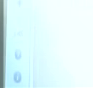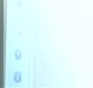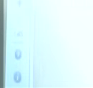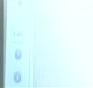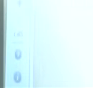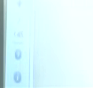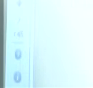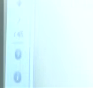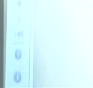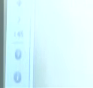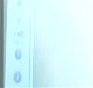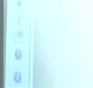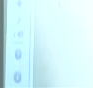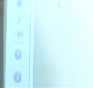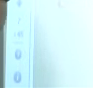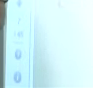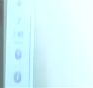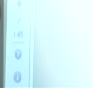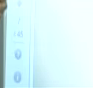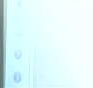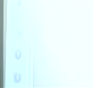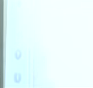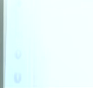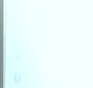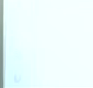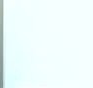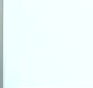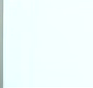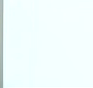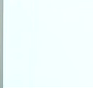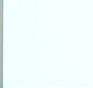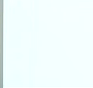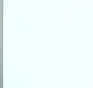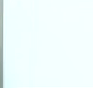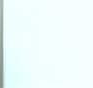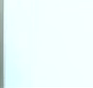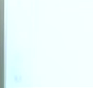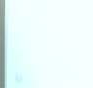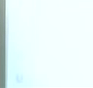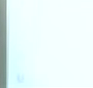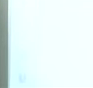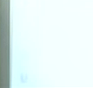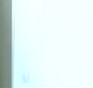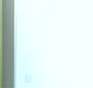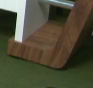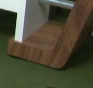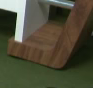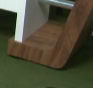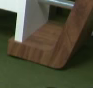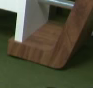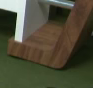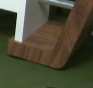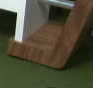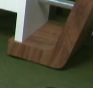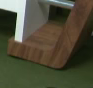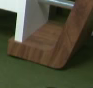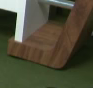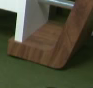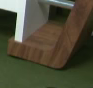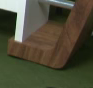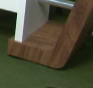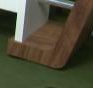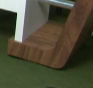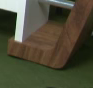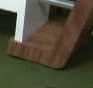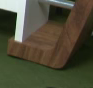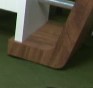6 sentidos, tem outros cientistas, né? Não sei se já ouviu falar desse sexto sentido, professora? Será que é o sexto sentido da mulher? Esse é o